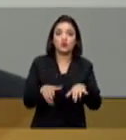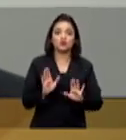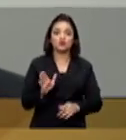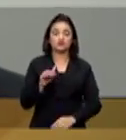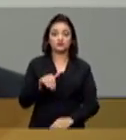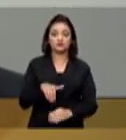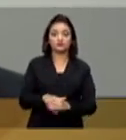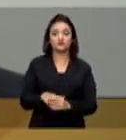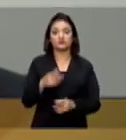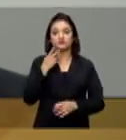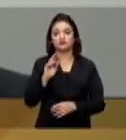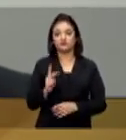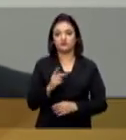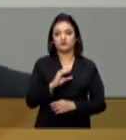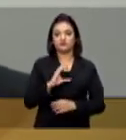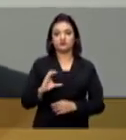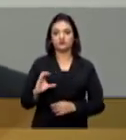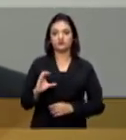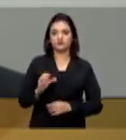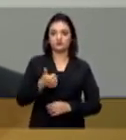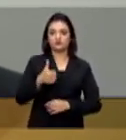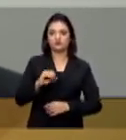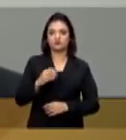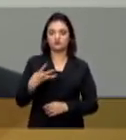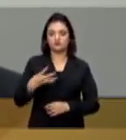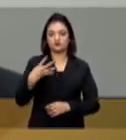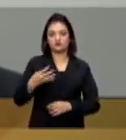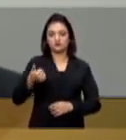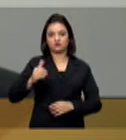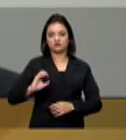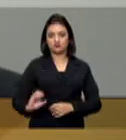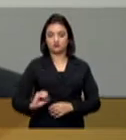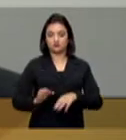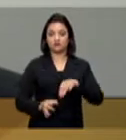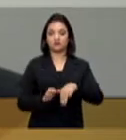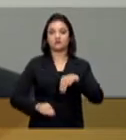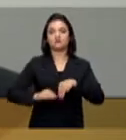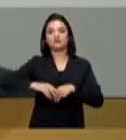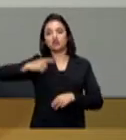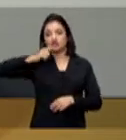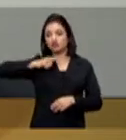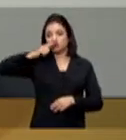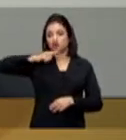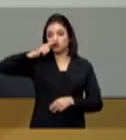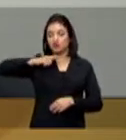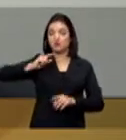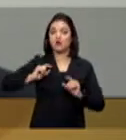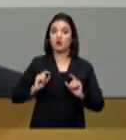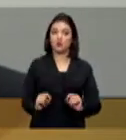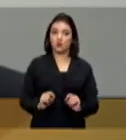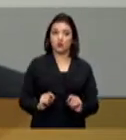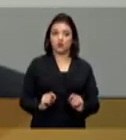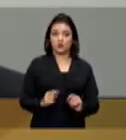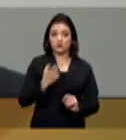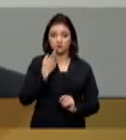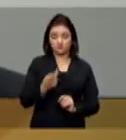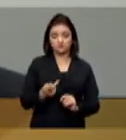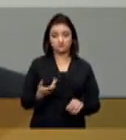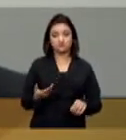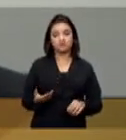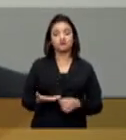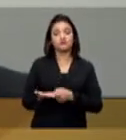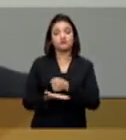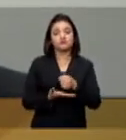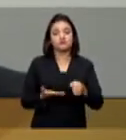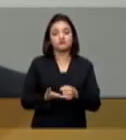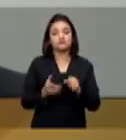conforme voto proferido no habeas corpus 104.410 da lavra do eminente ministro Gilmar Mendes, onde consigna que o princípio da